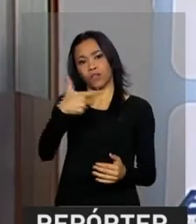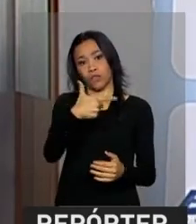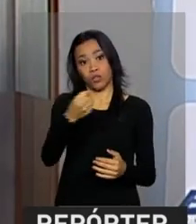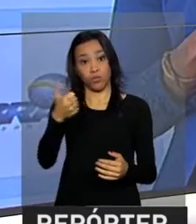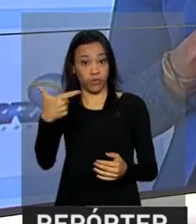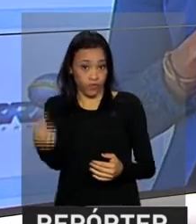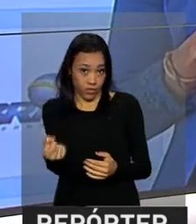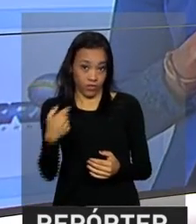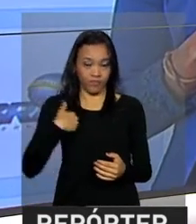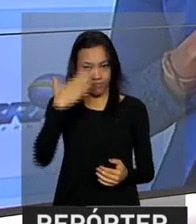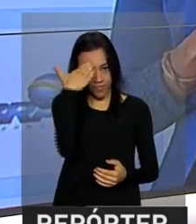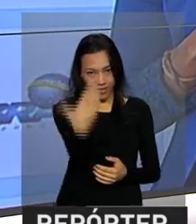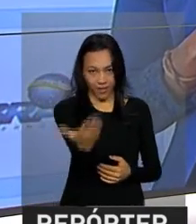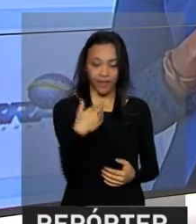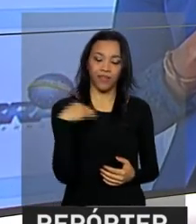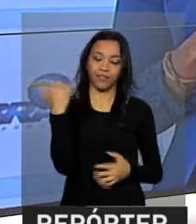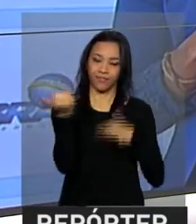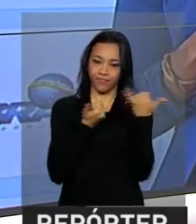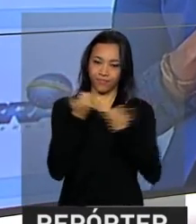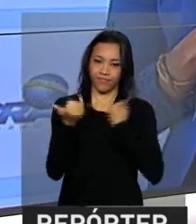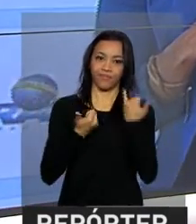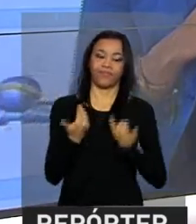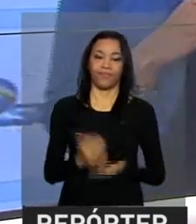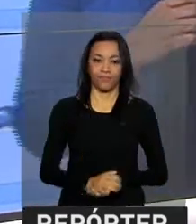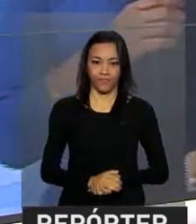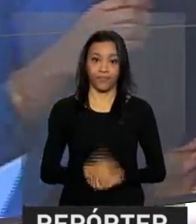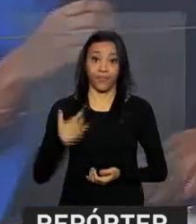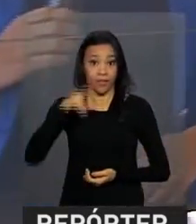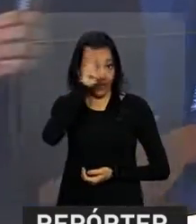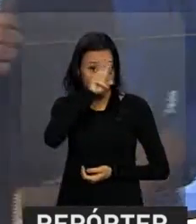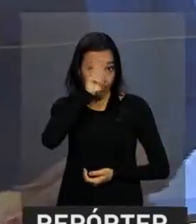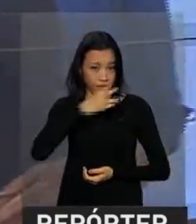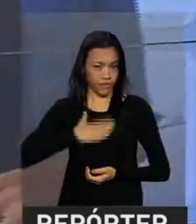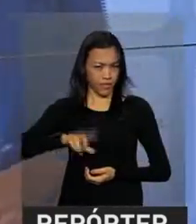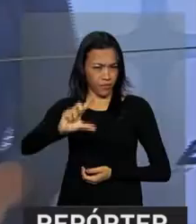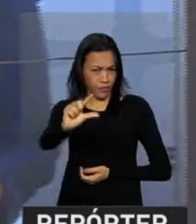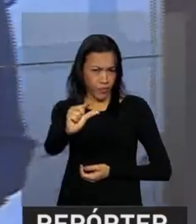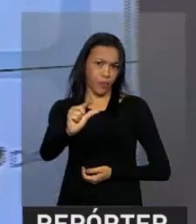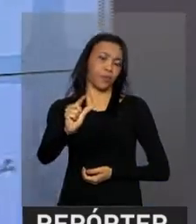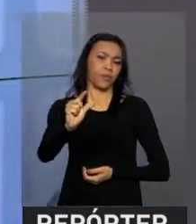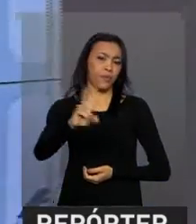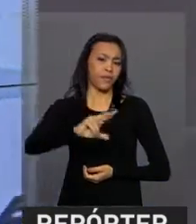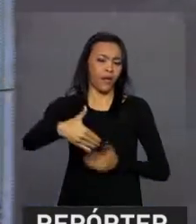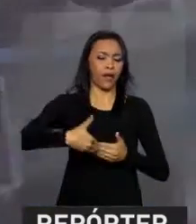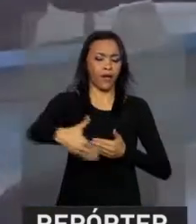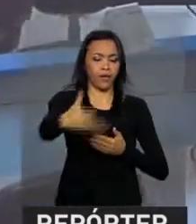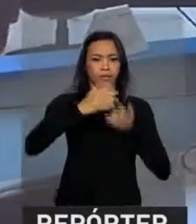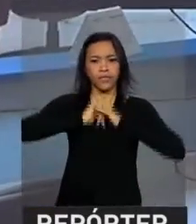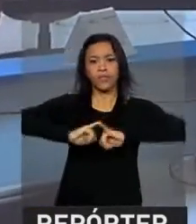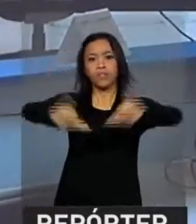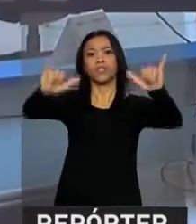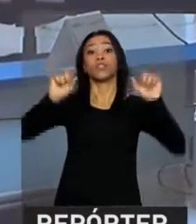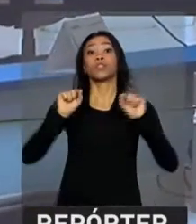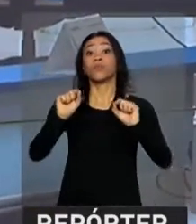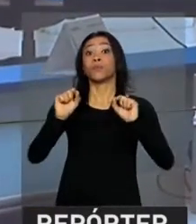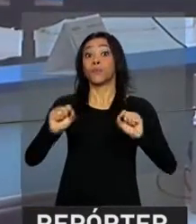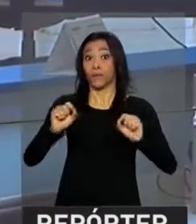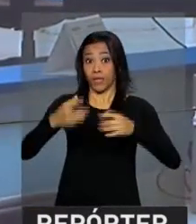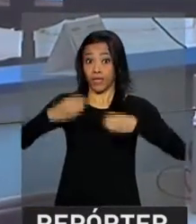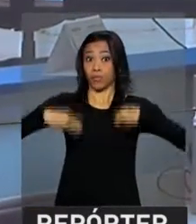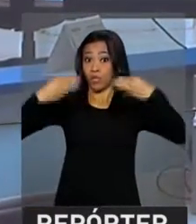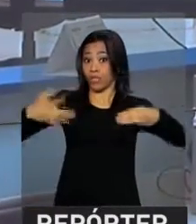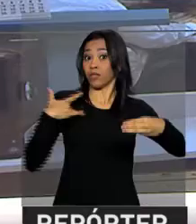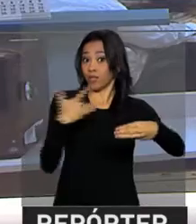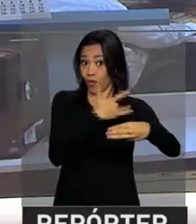Daniele. Obrigada, Gabriela, pelas suas informações ao vivo. Lembrando que daqui a pouco a gente transmite ao vivo essa divulgação do Ministério